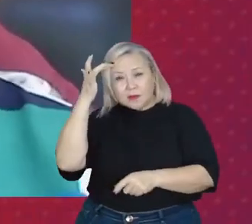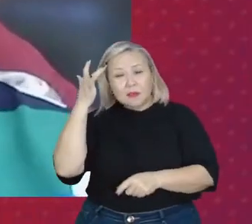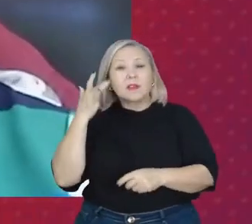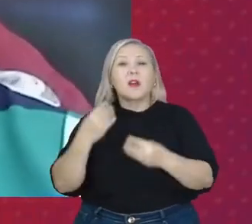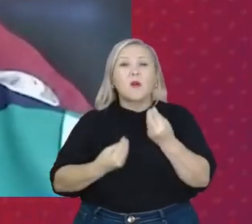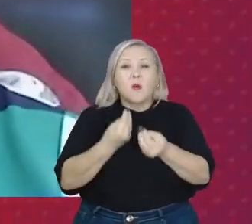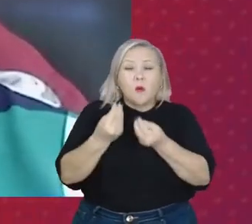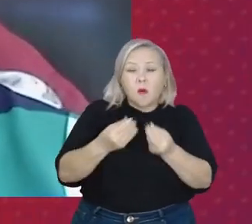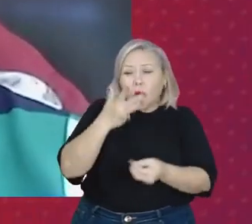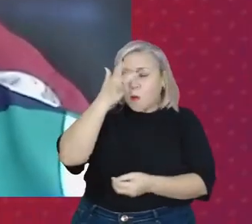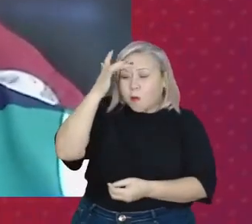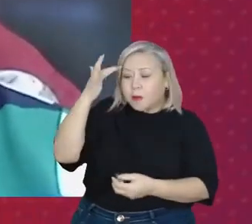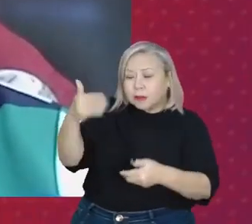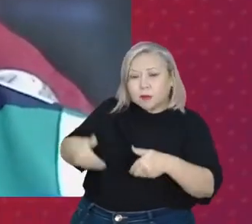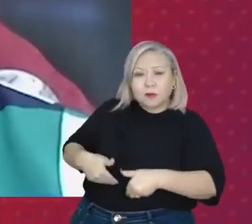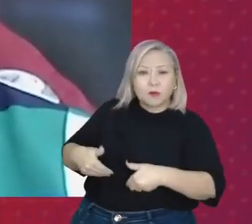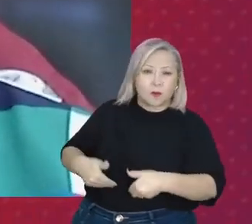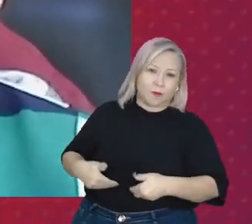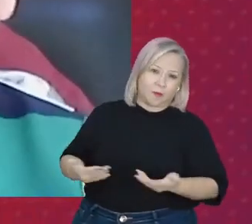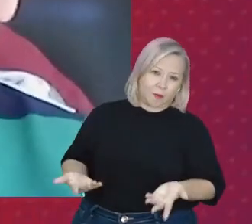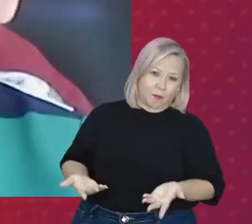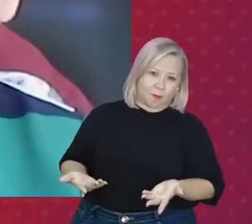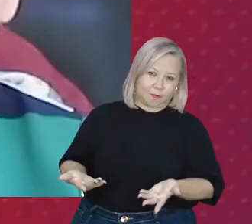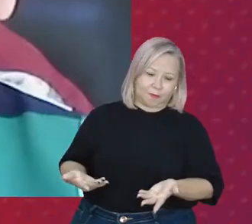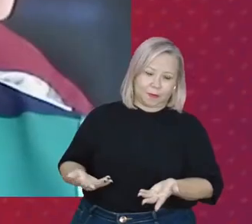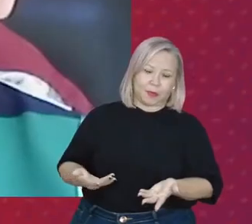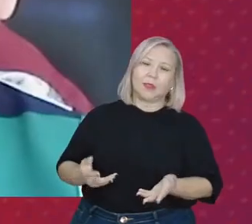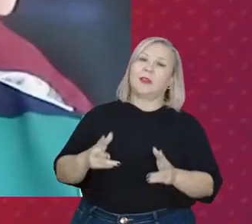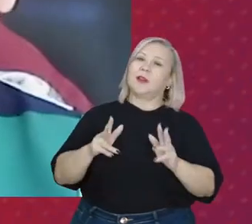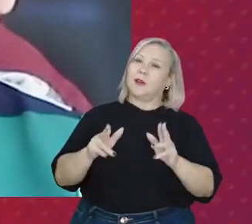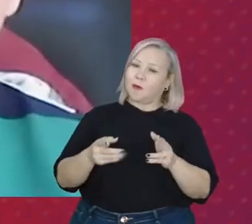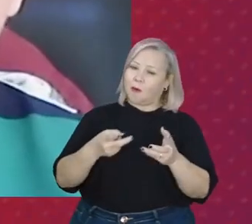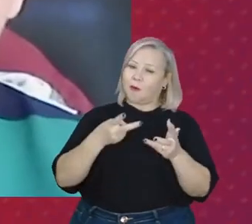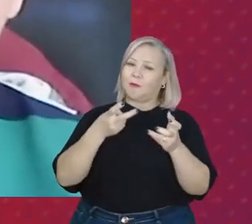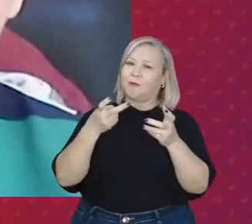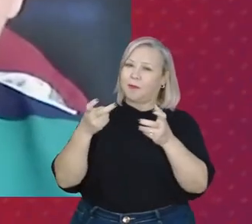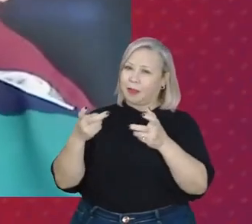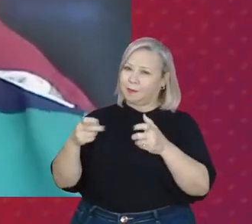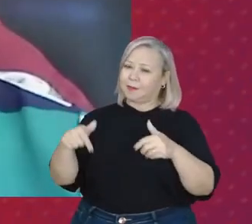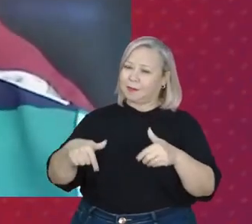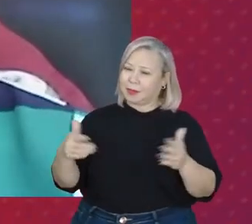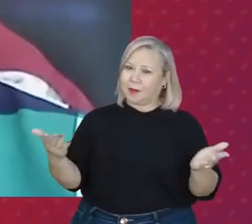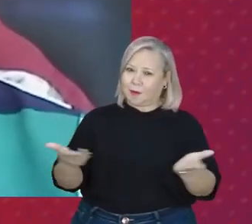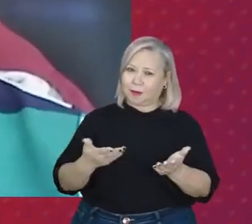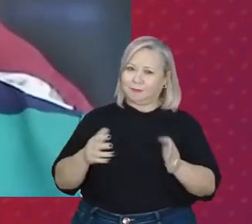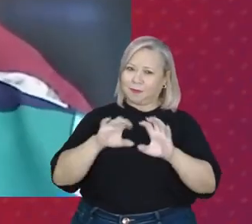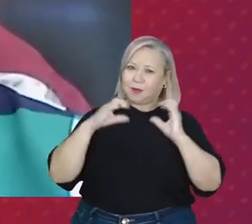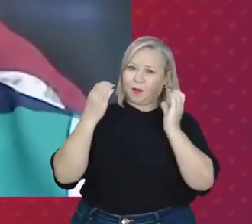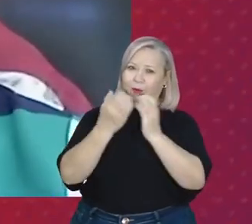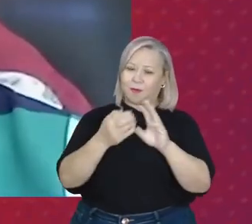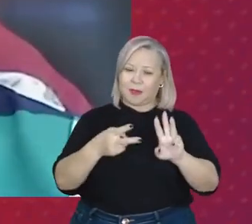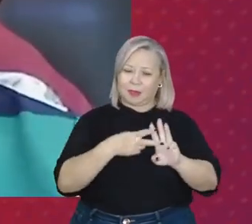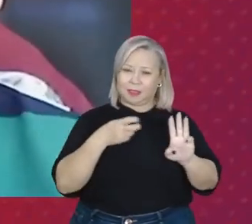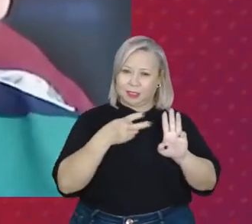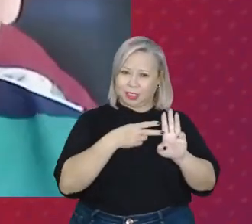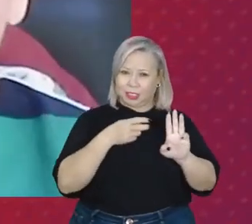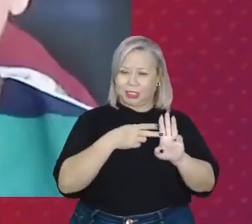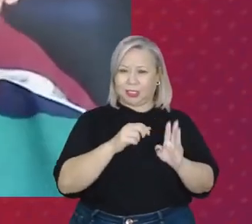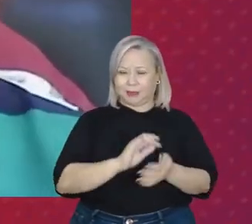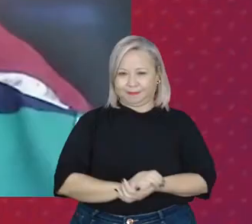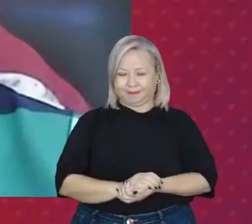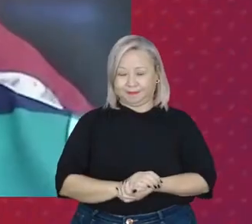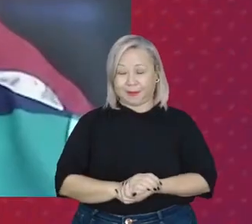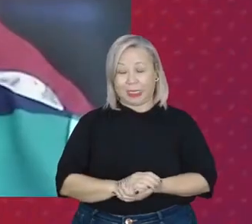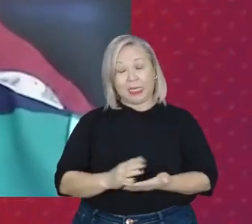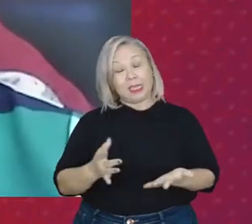nós enxergamos nesse momento da comunidade indígena Yanomami. Só que é muito bom, dar uma